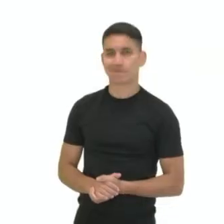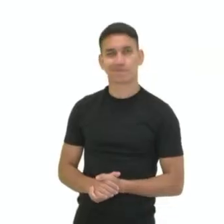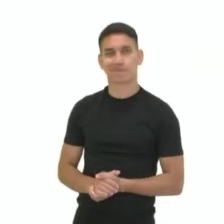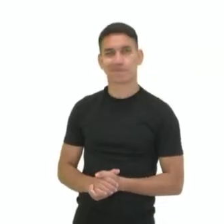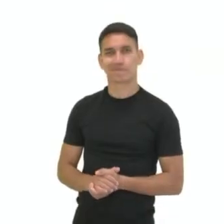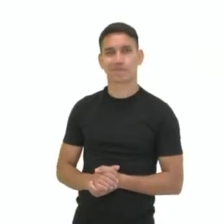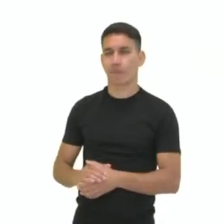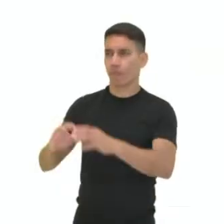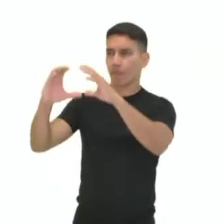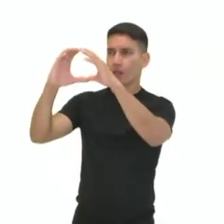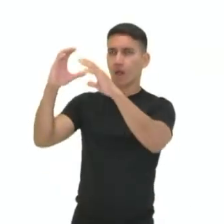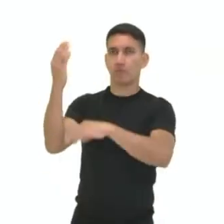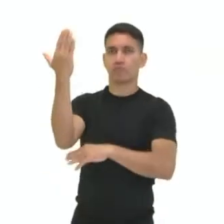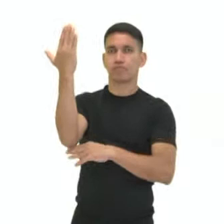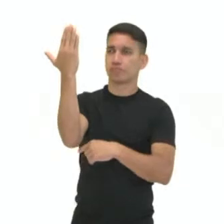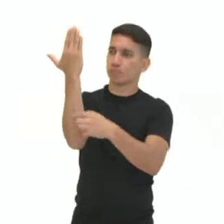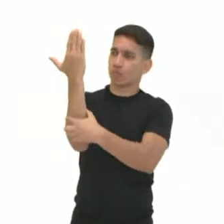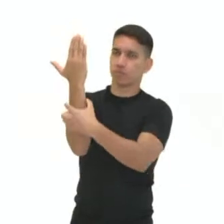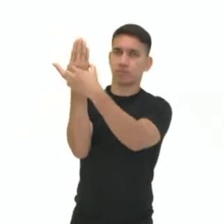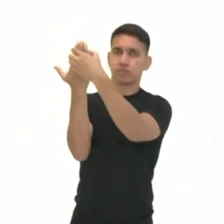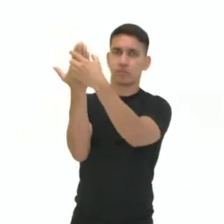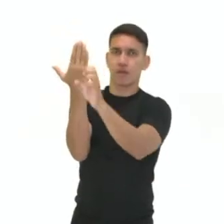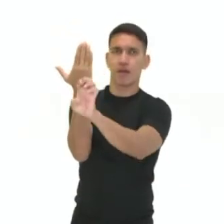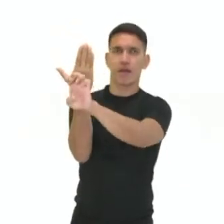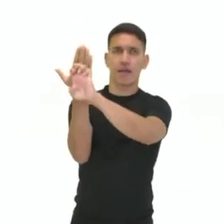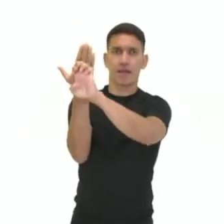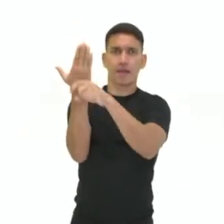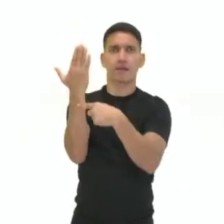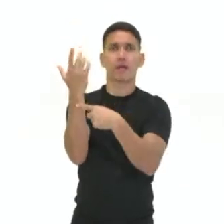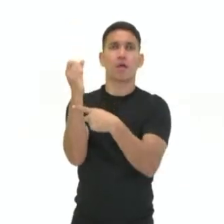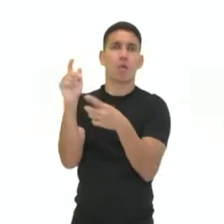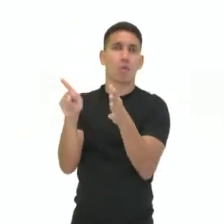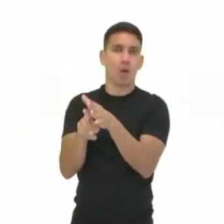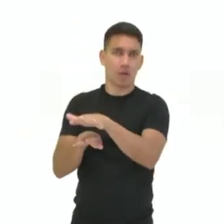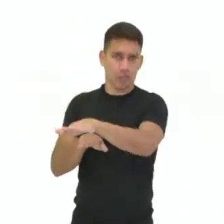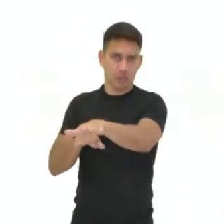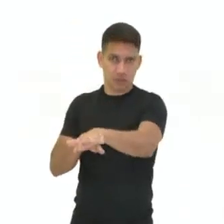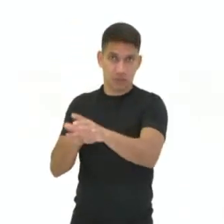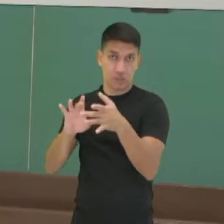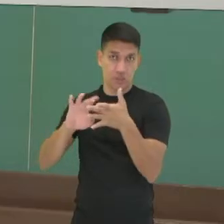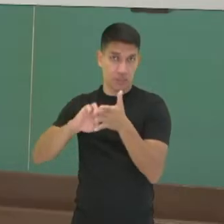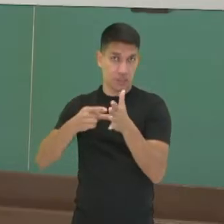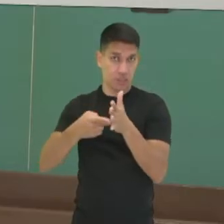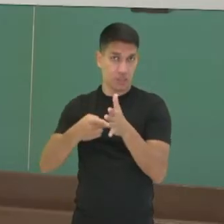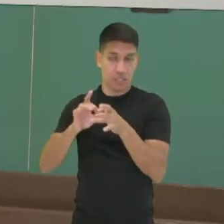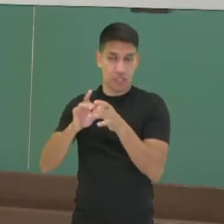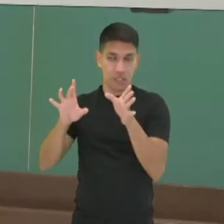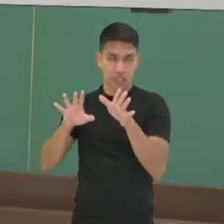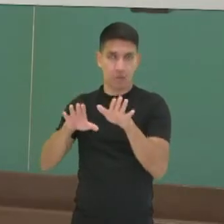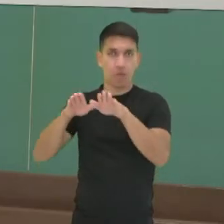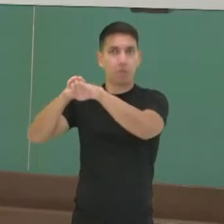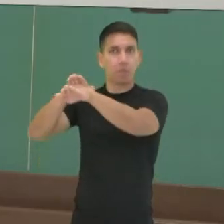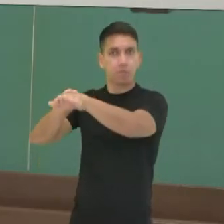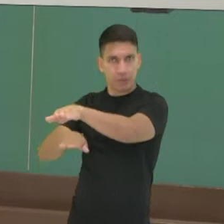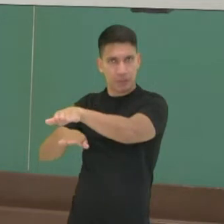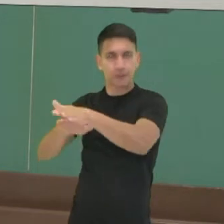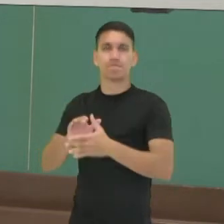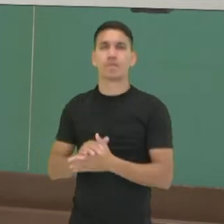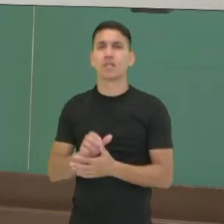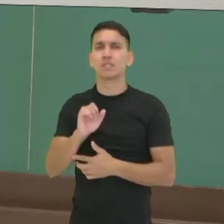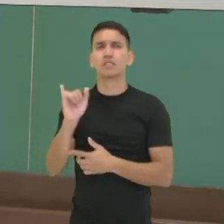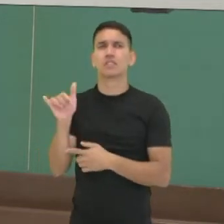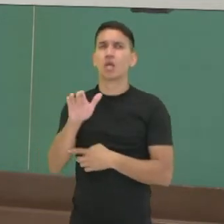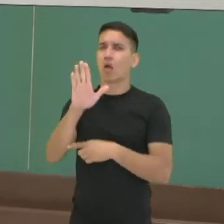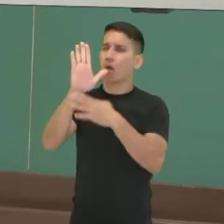placa de trânsito, onde está escrito E, né? Posso estacionar, estacionamento. Se eu pegar essa placa e dobrá-la